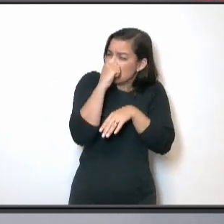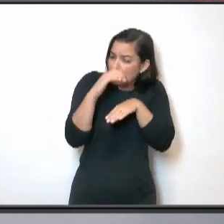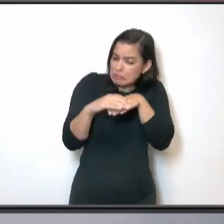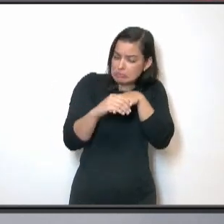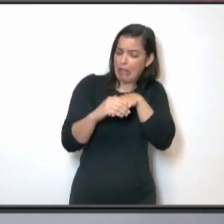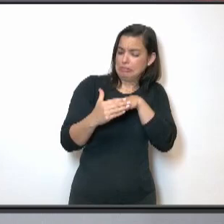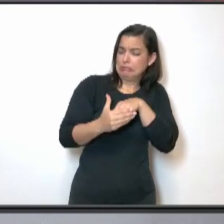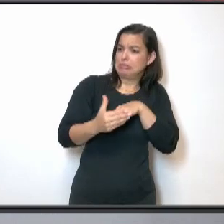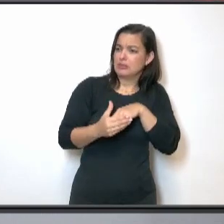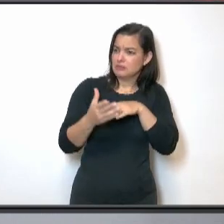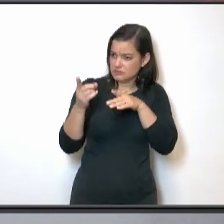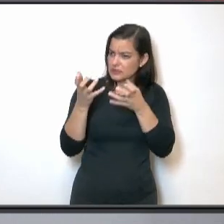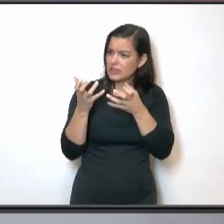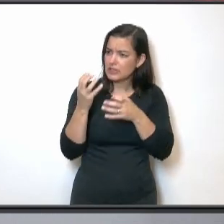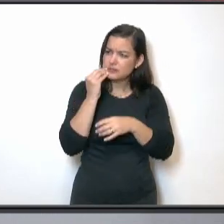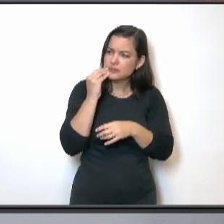não?